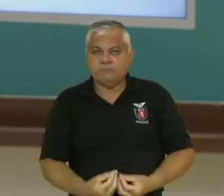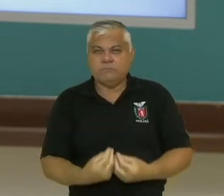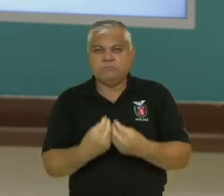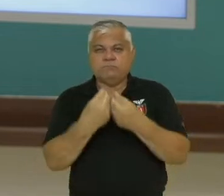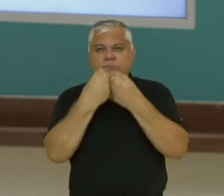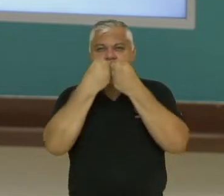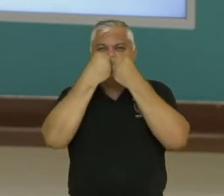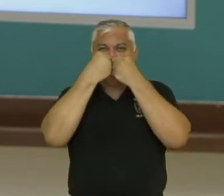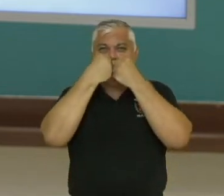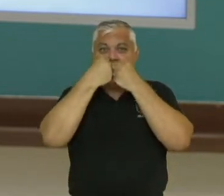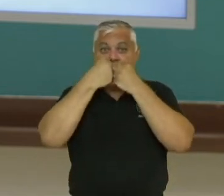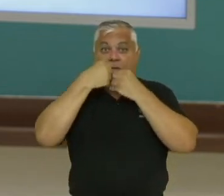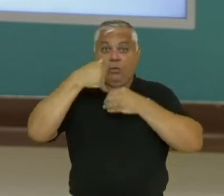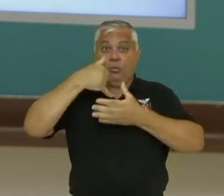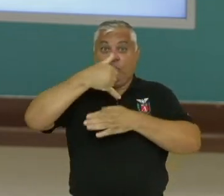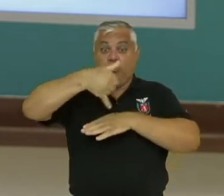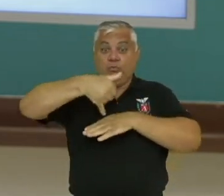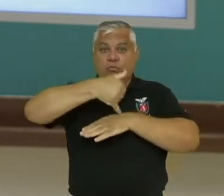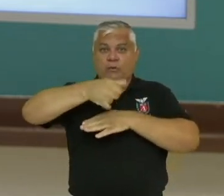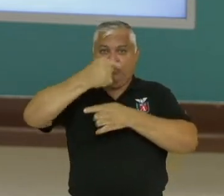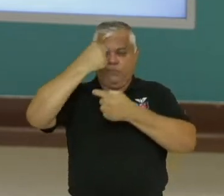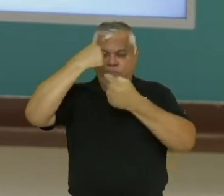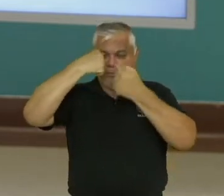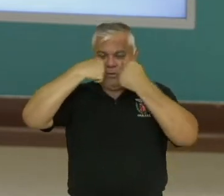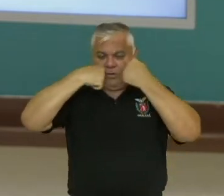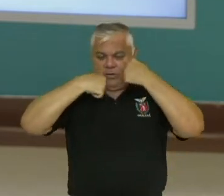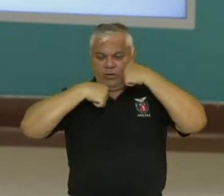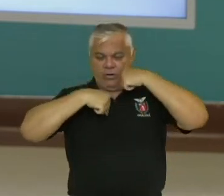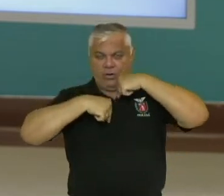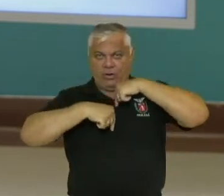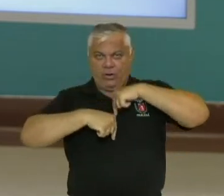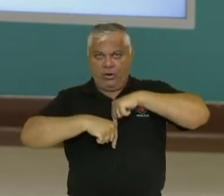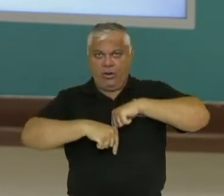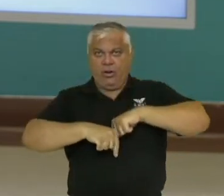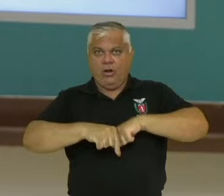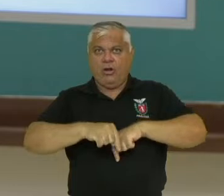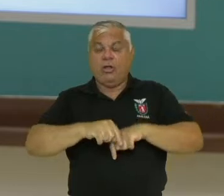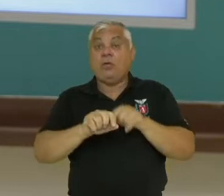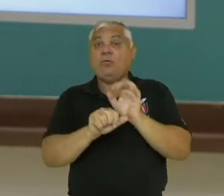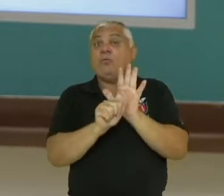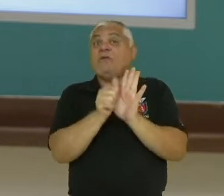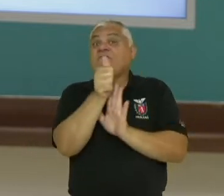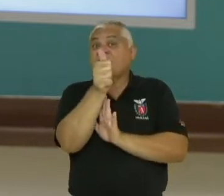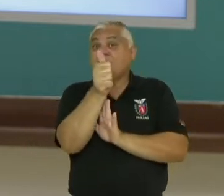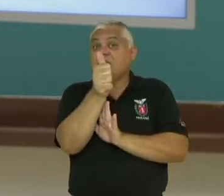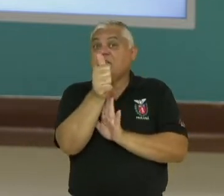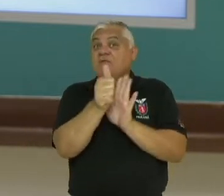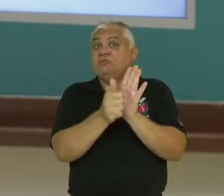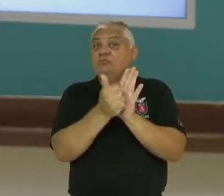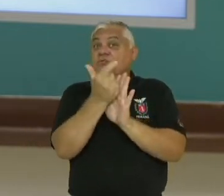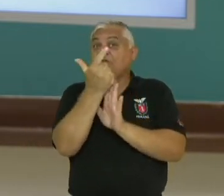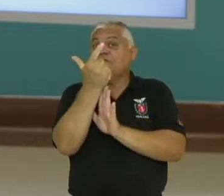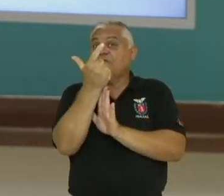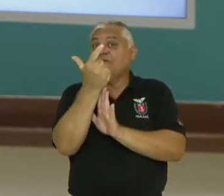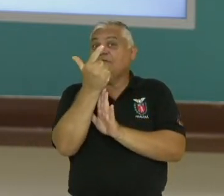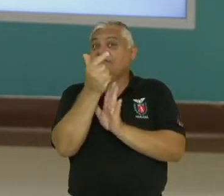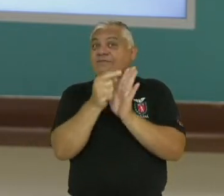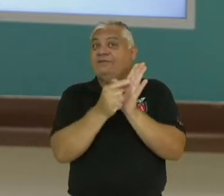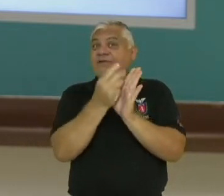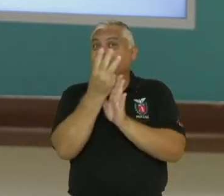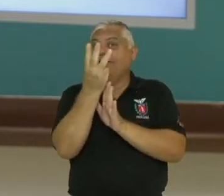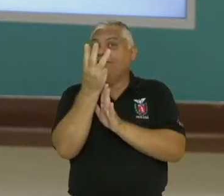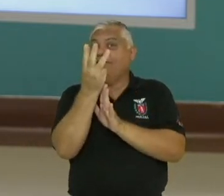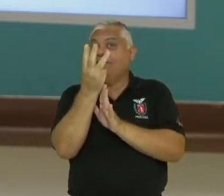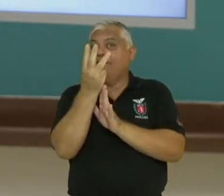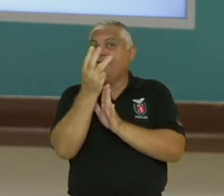corpo, ela pode causar mal. Ah, mas só uma vez, Fabiano? Uma vez, 2 vezes, 3